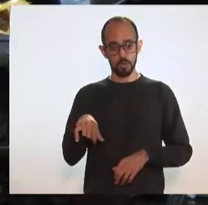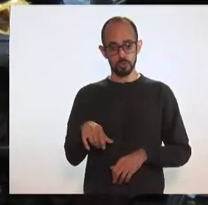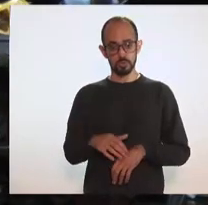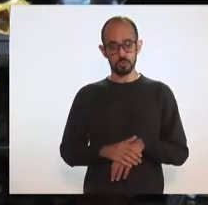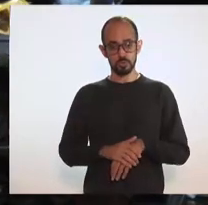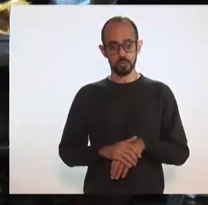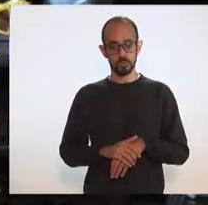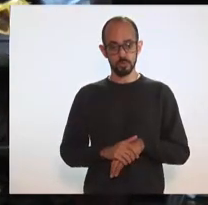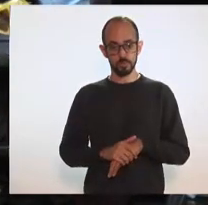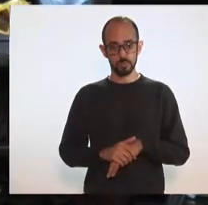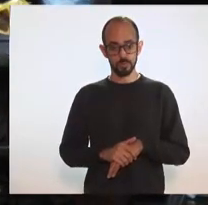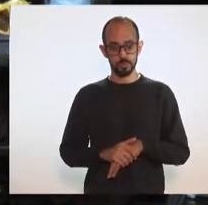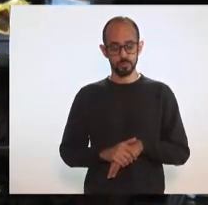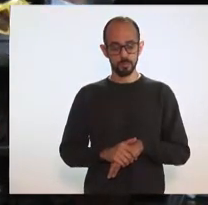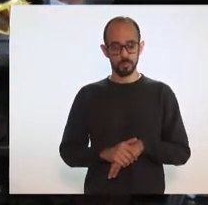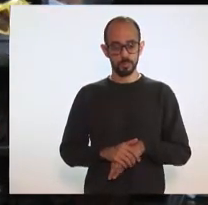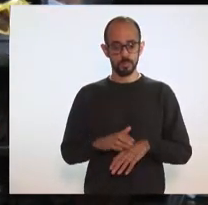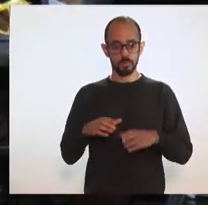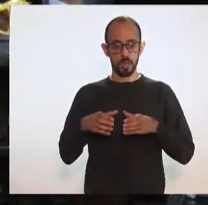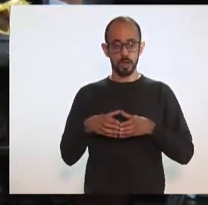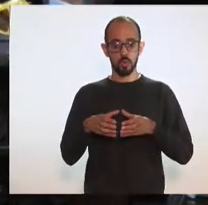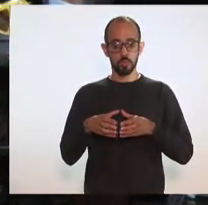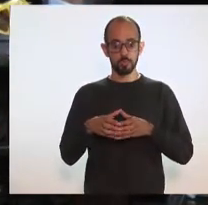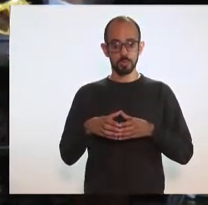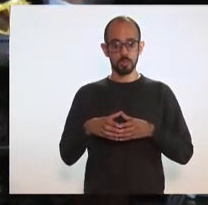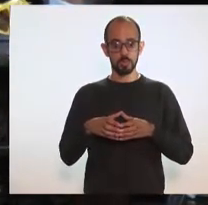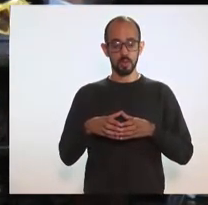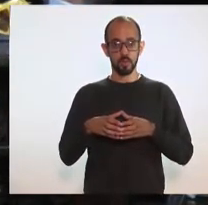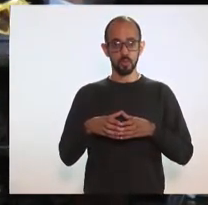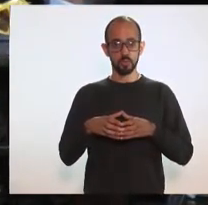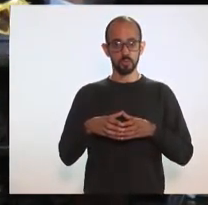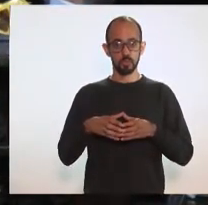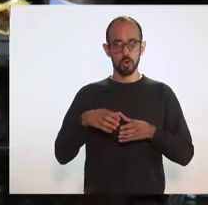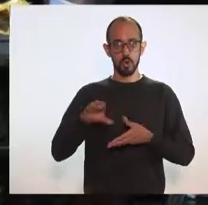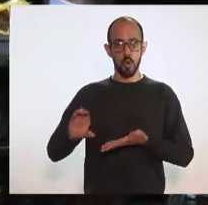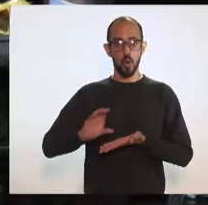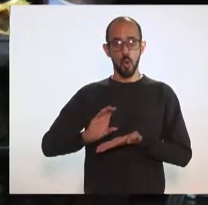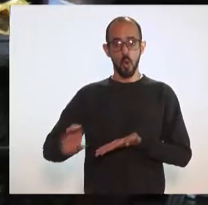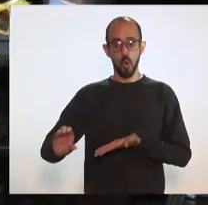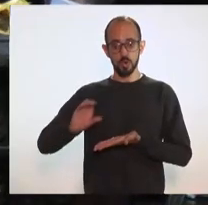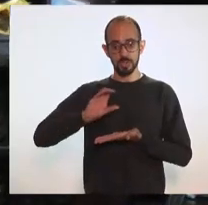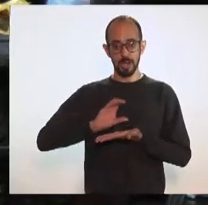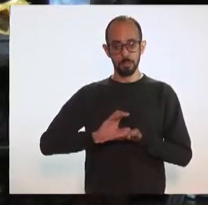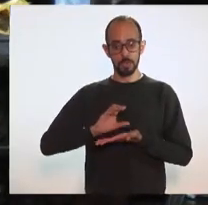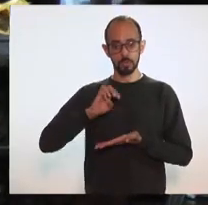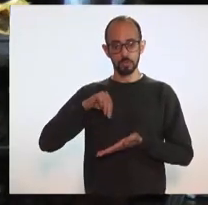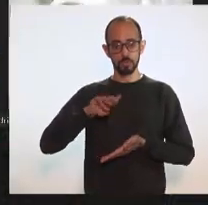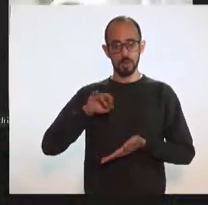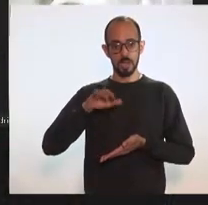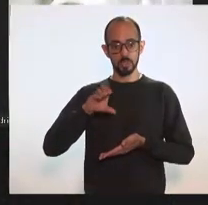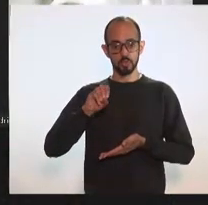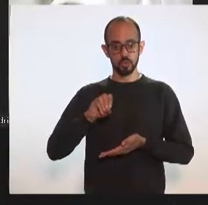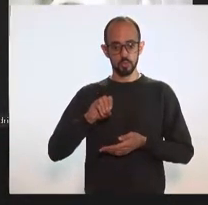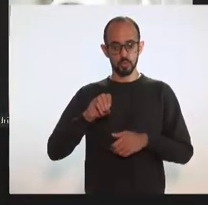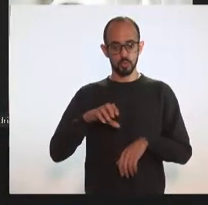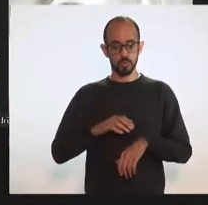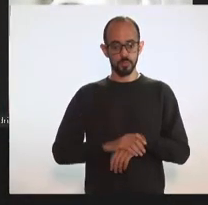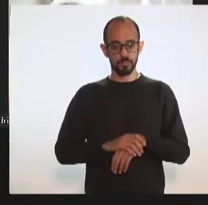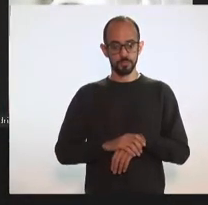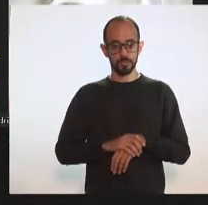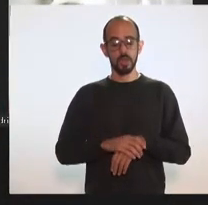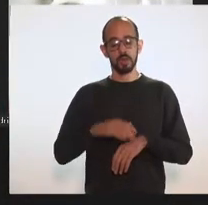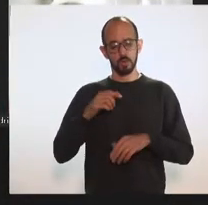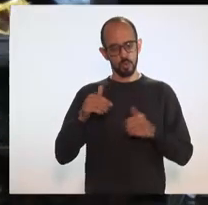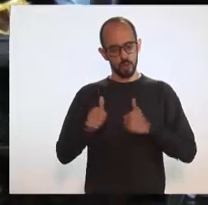pela comissão de orçamento Deputado ou mas canela o presidente favorável com relâmpago